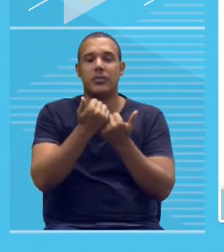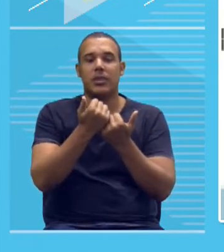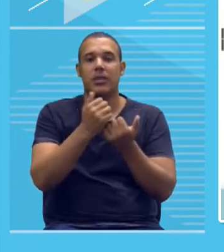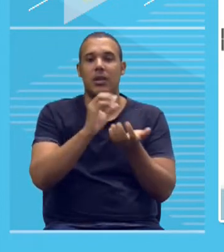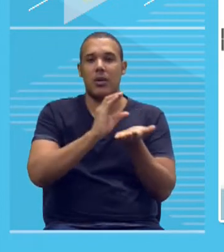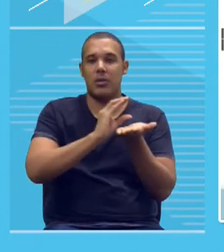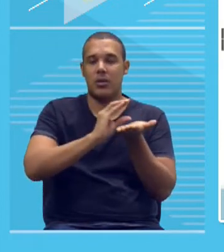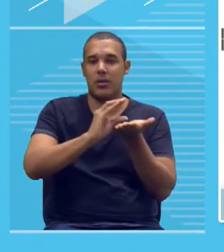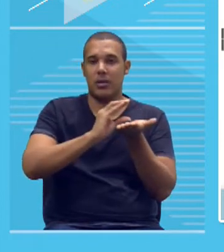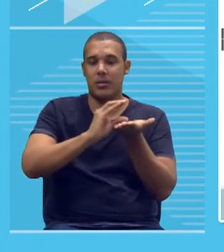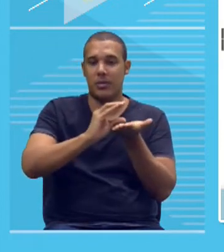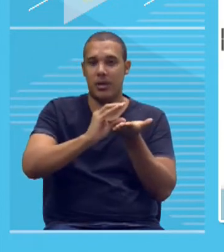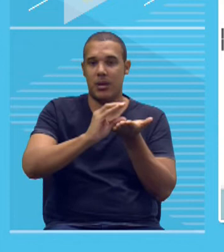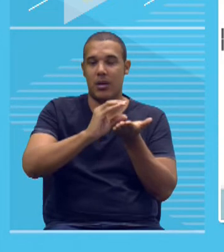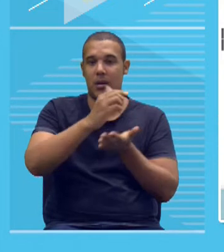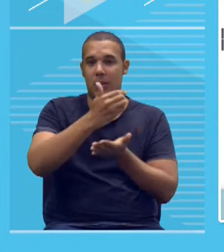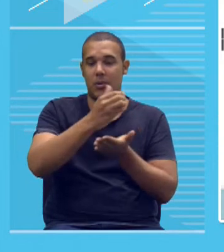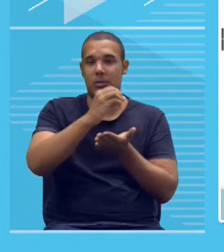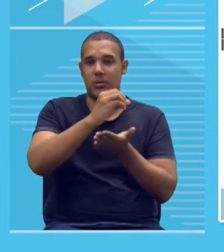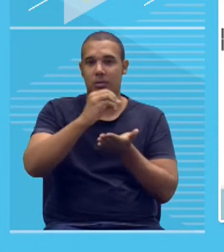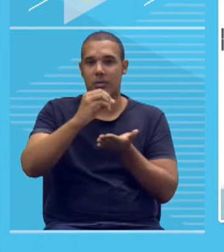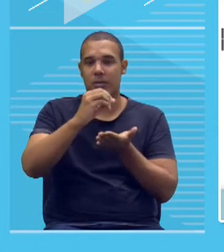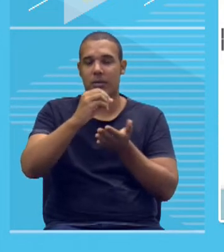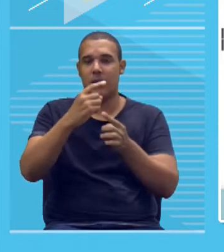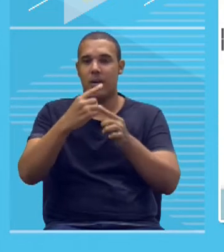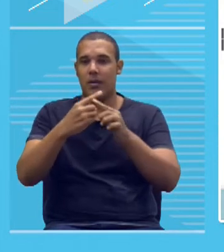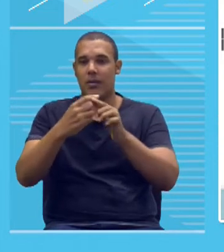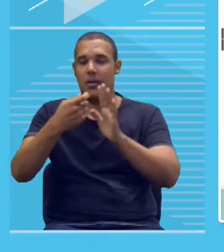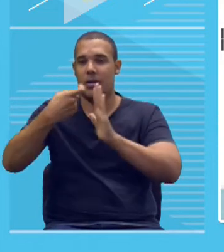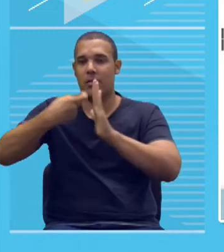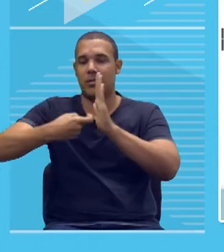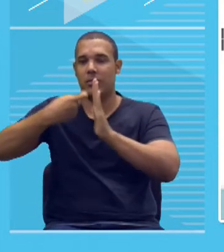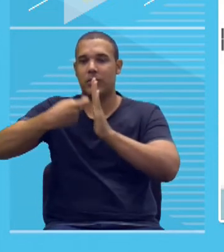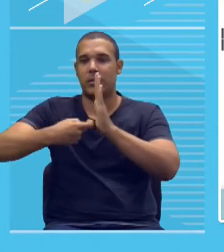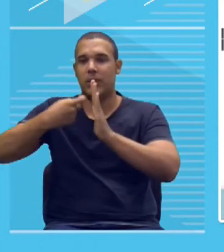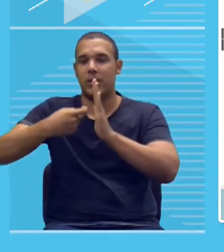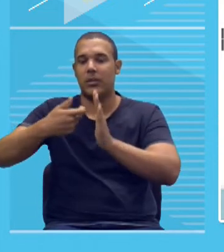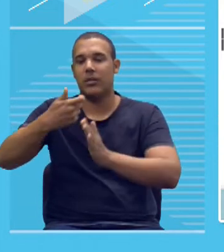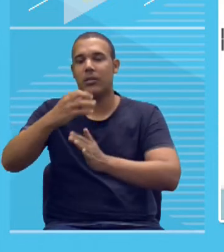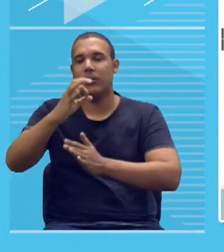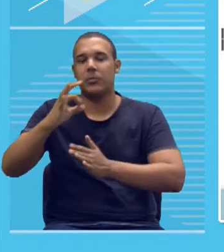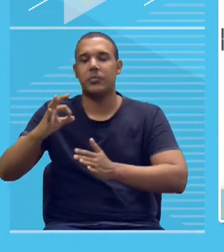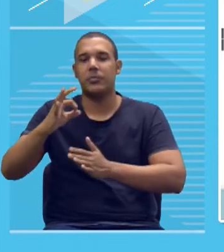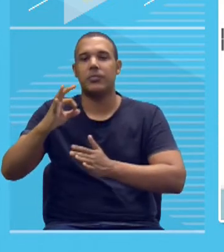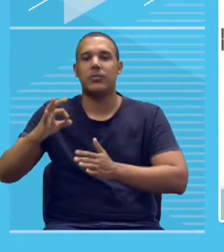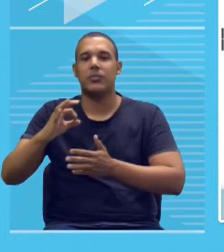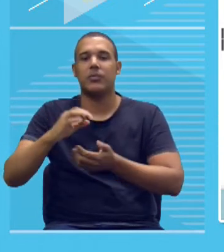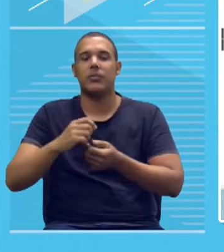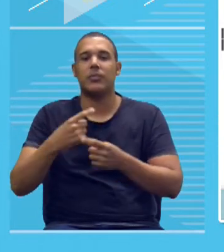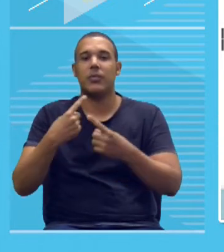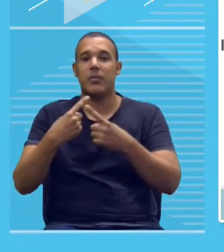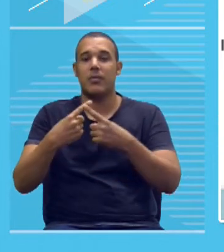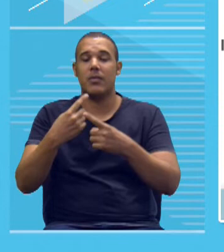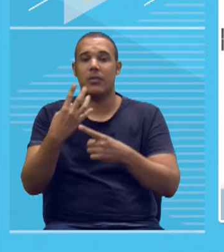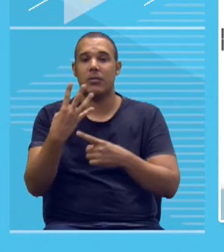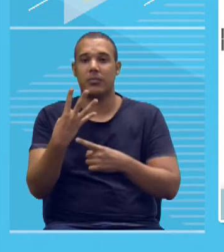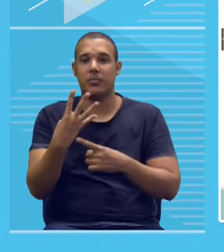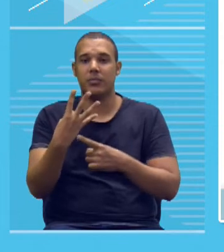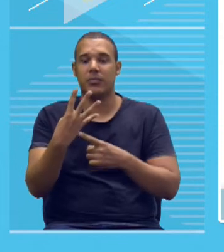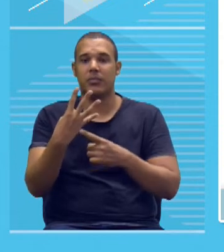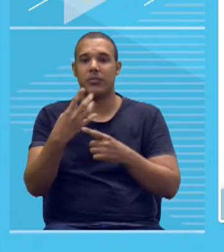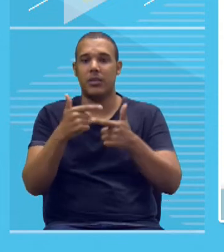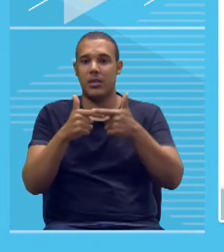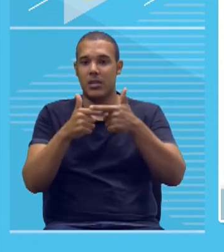ser o capital que é 200 vezes a taxa que é de dois por cento x 4